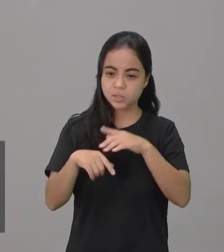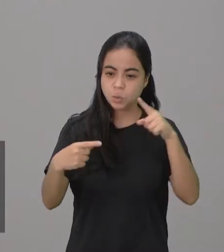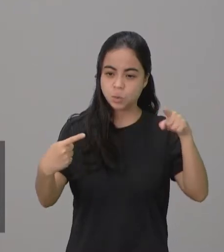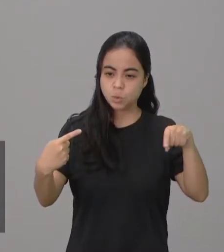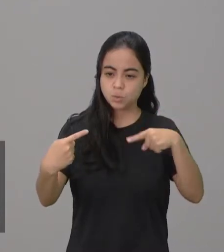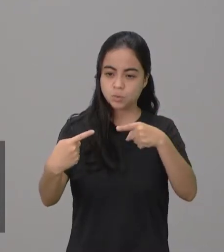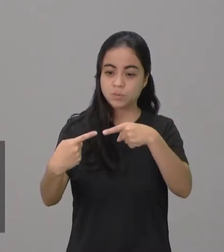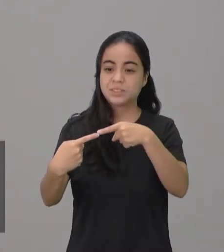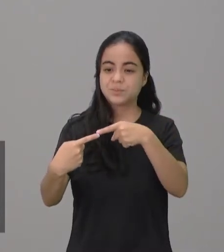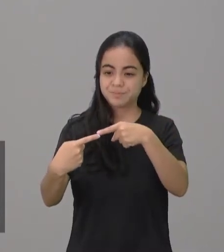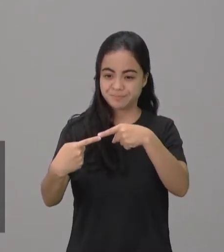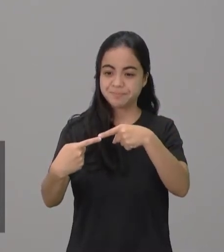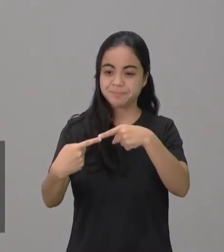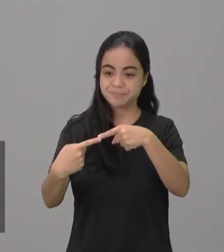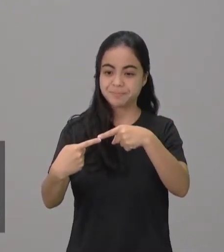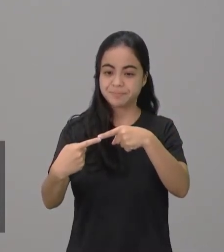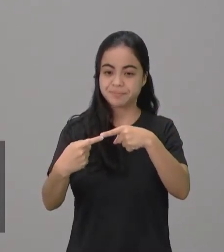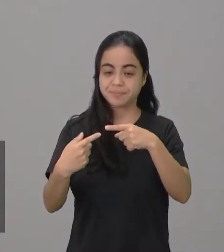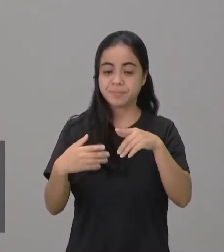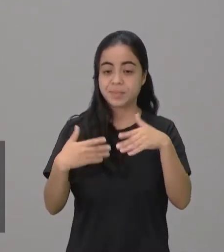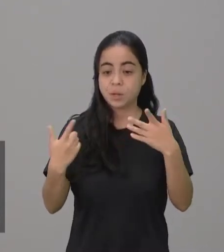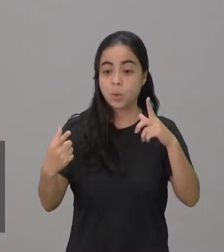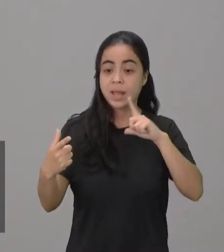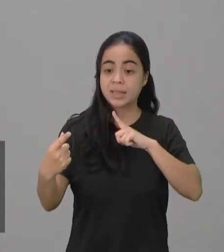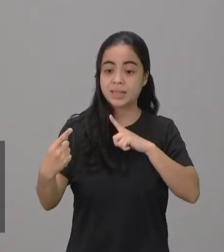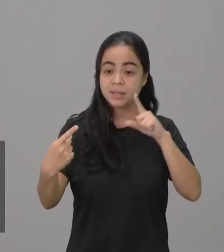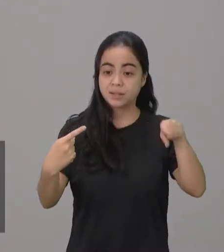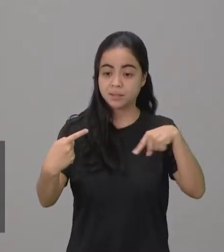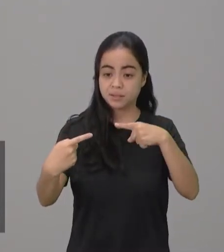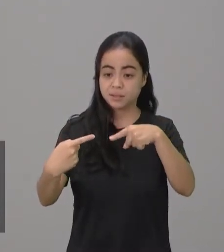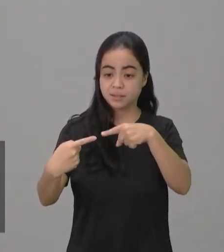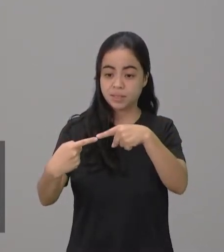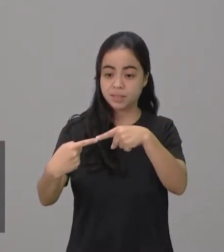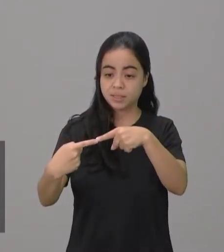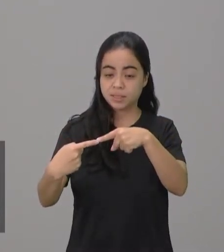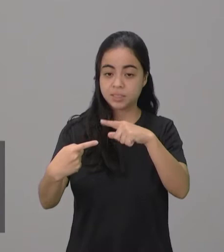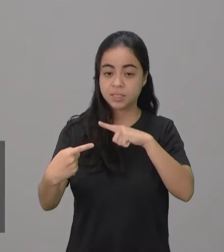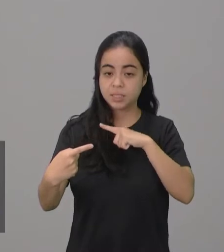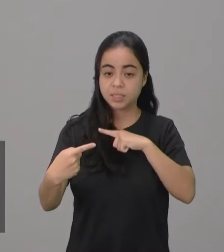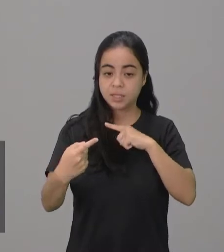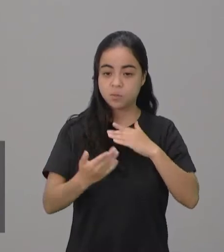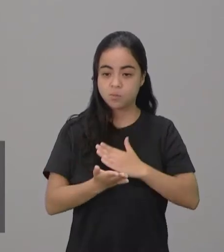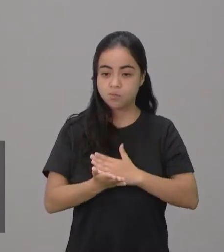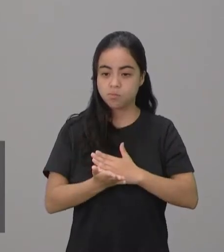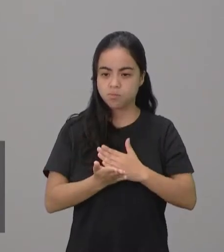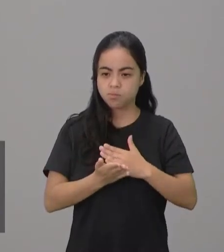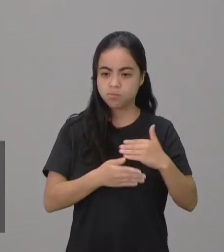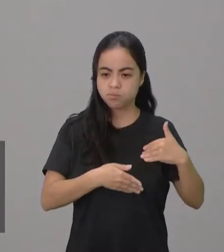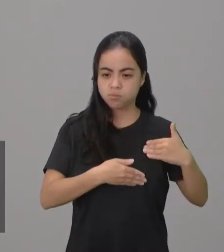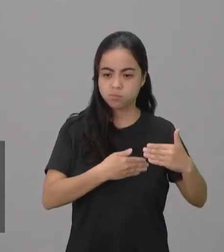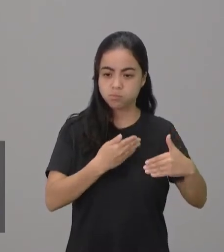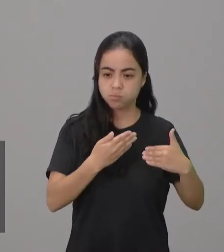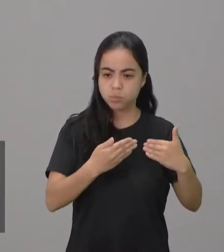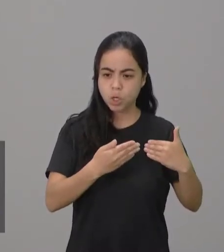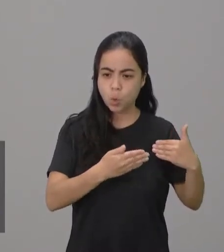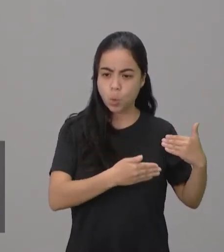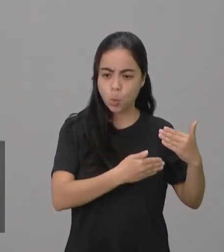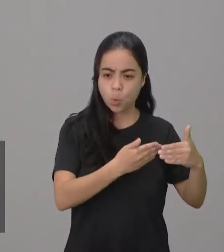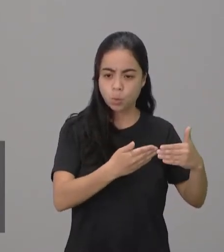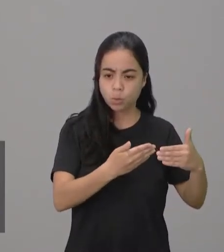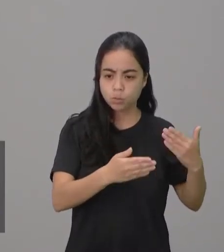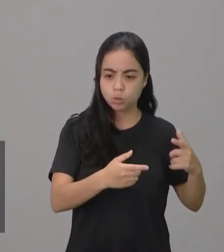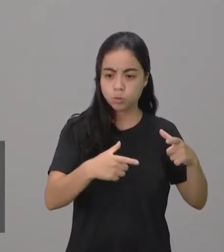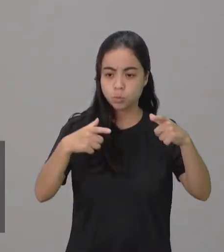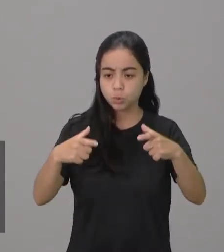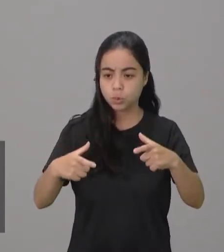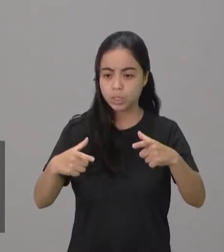determinada finalidade. Então, tem a questão da finalidade, tem a questão da origem também, de onde, para onde,